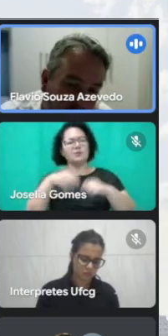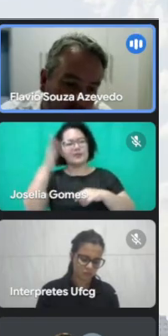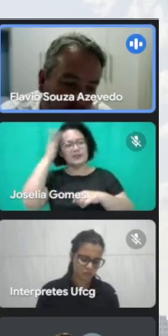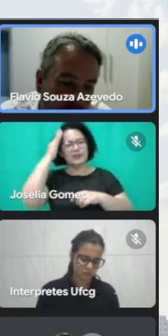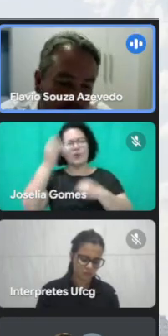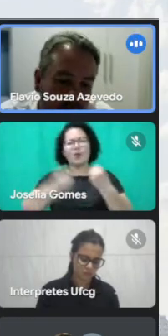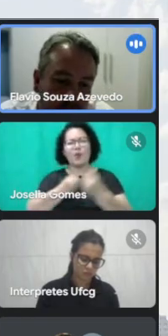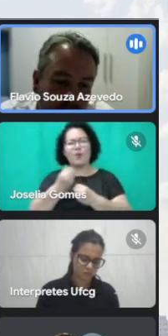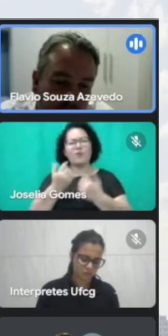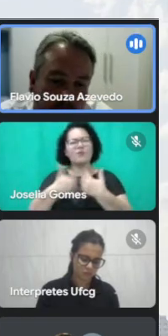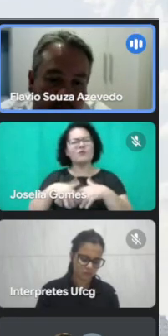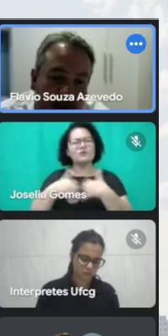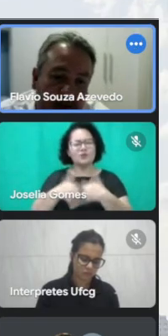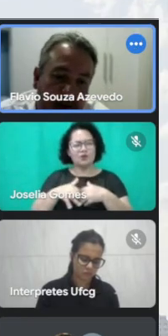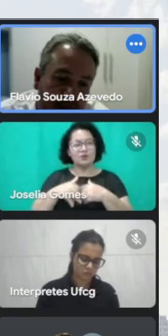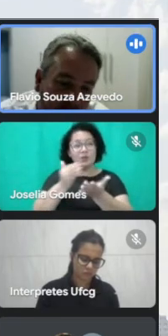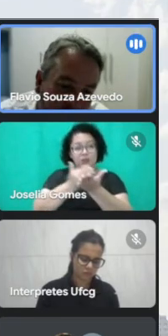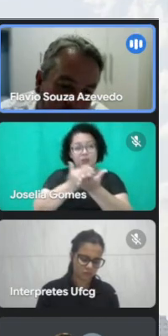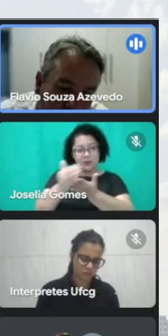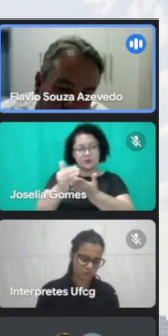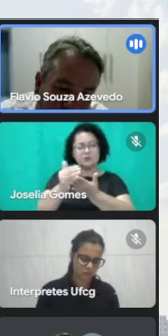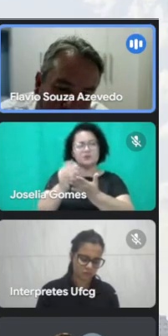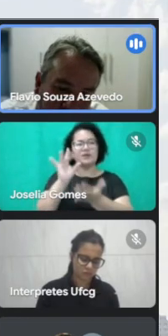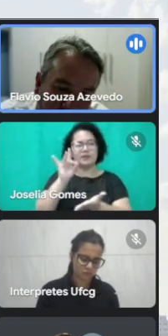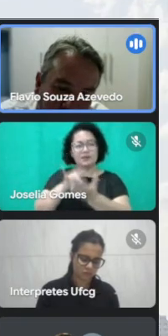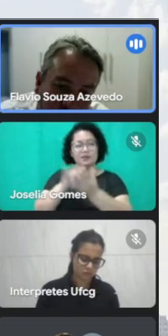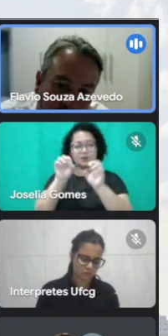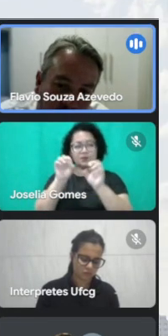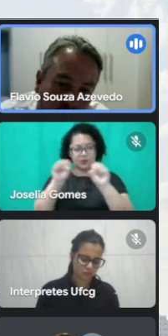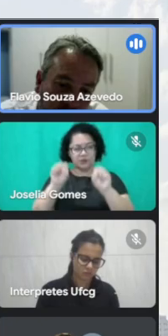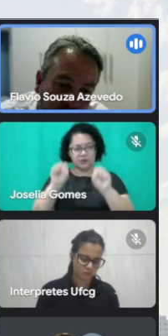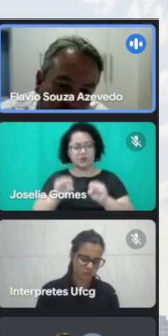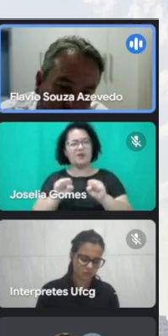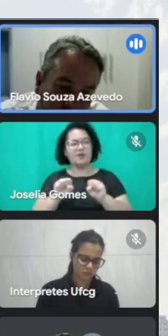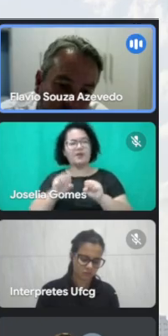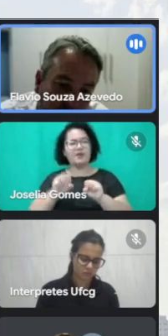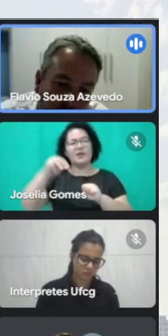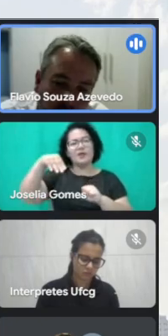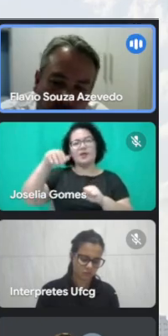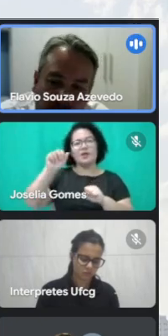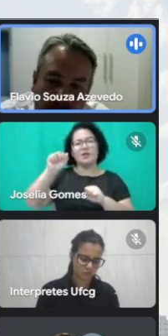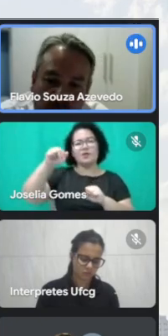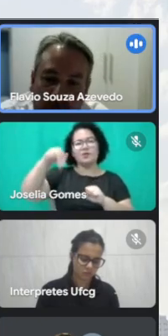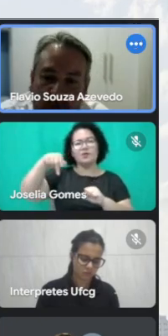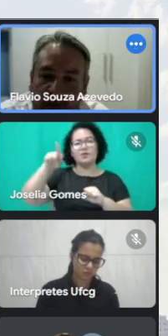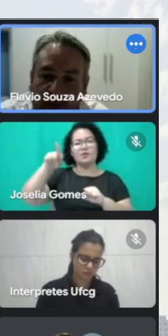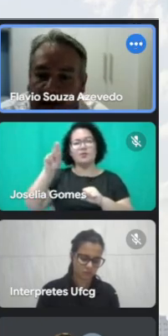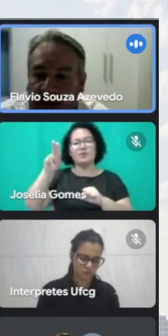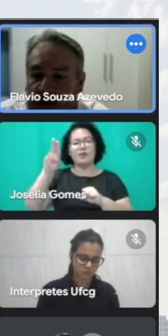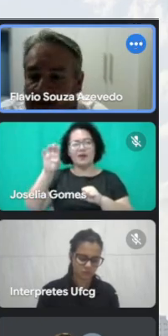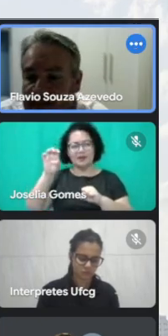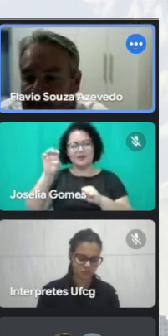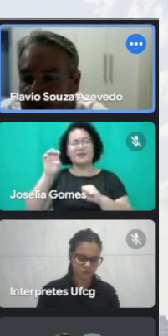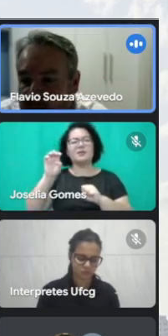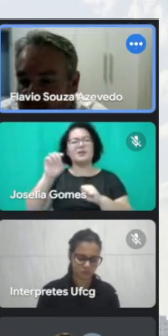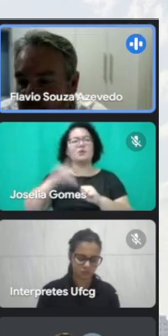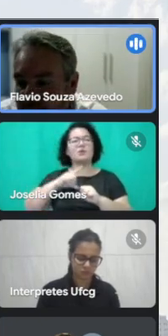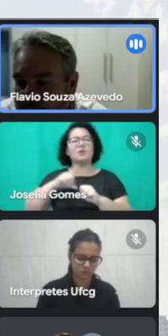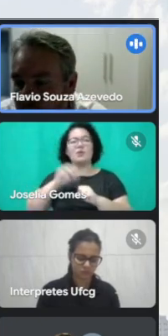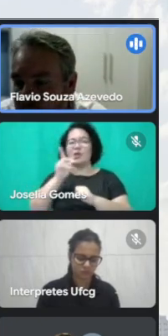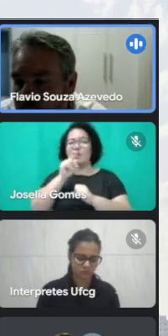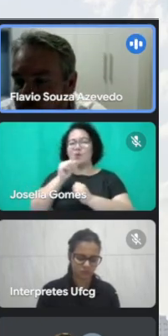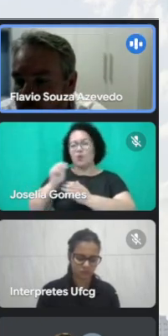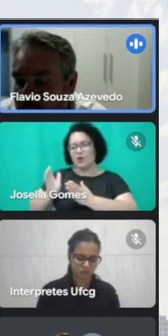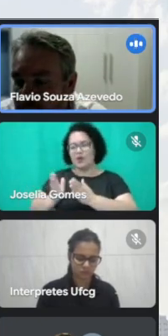da implantação do sistema, e aqui nesse manguezinho, né, onde fica esse riacho do Cavuco, né? Aqui